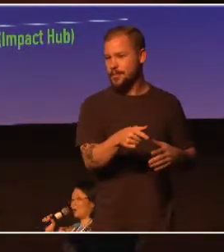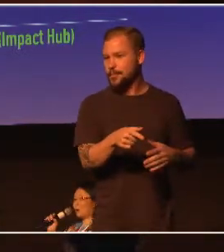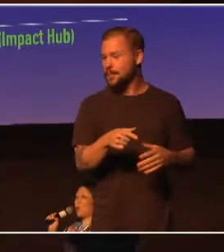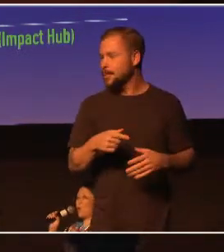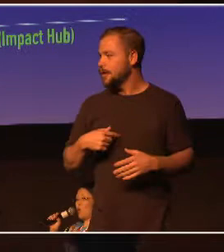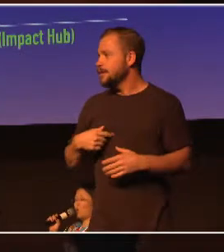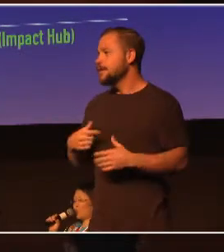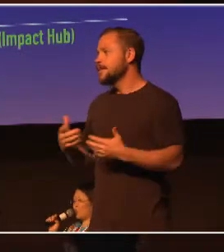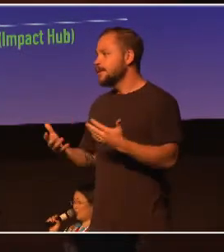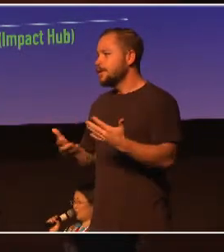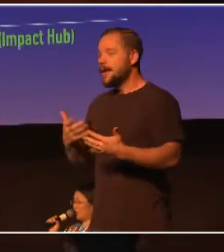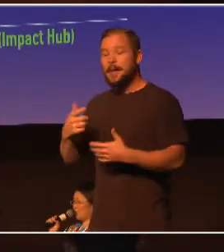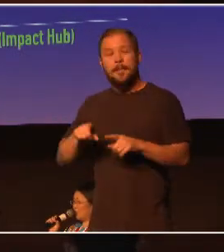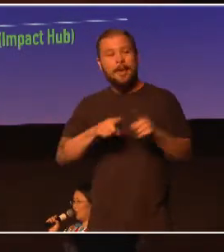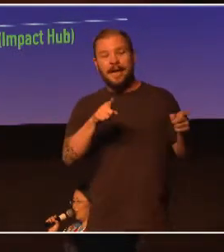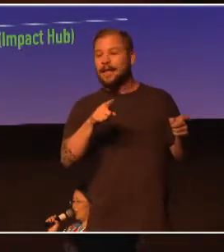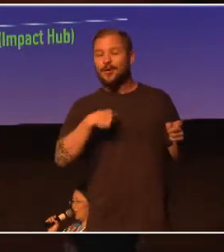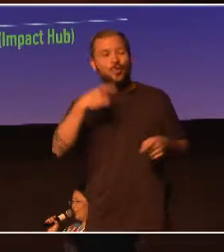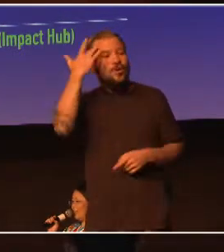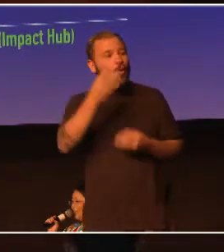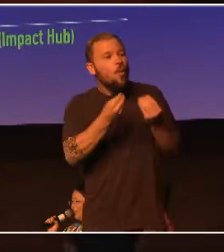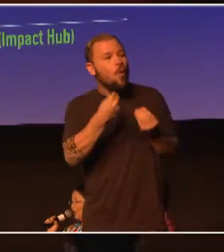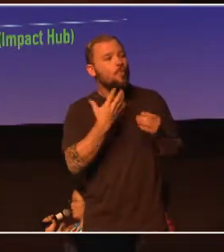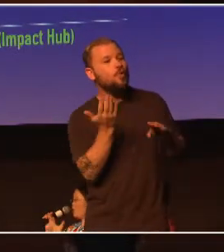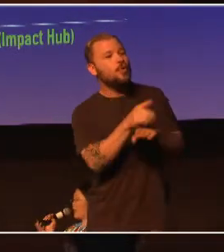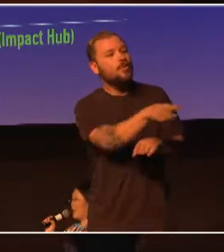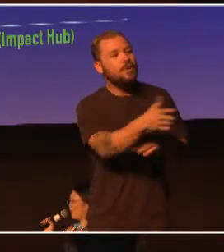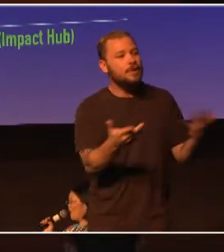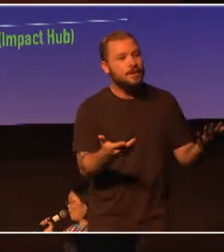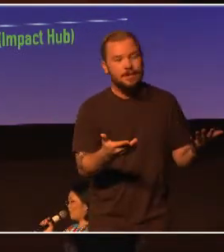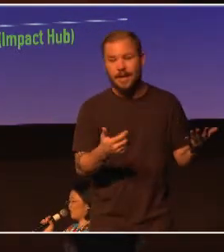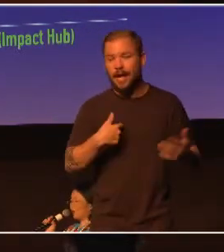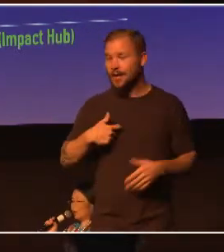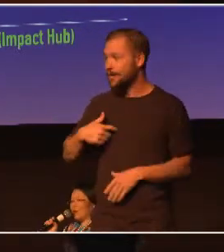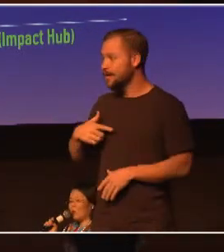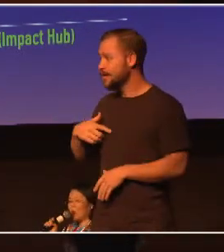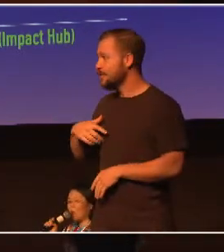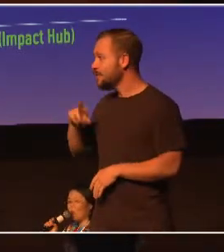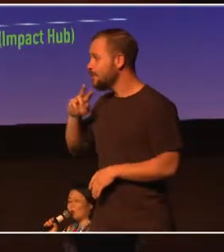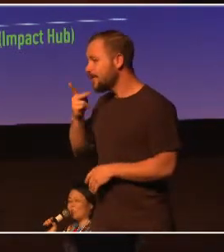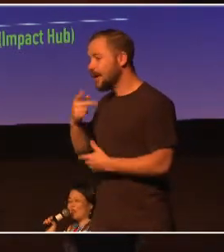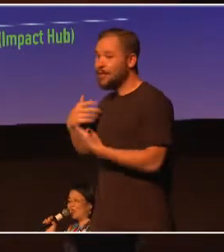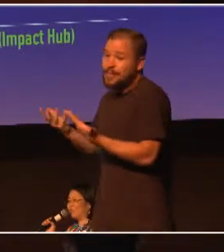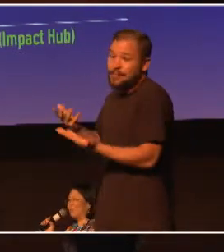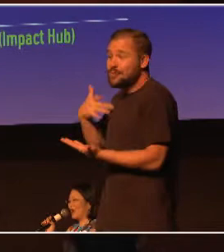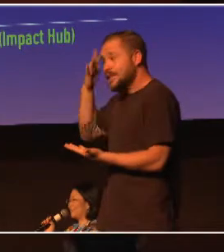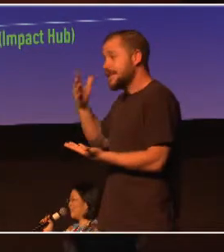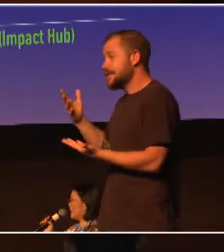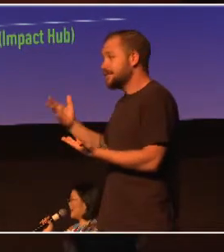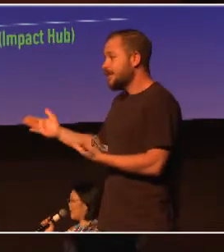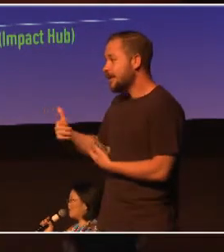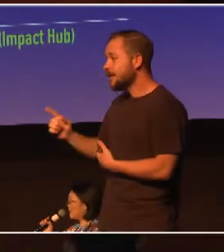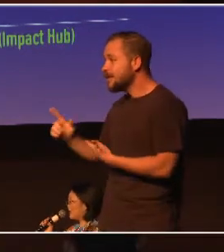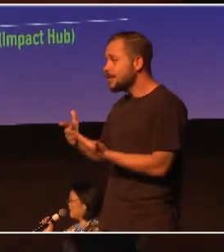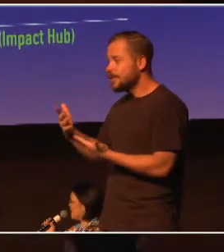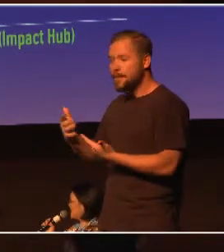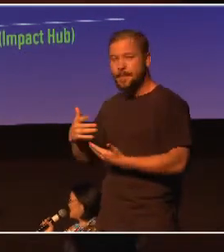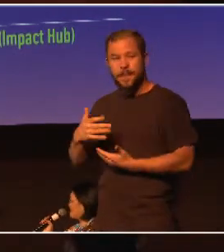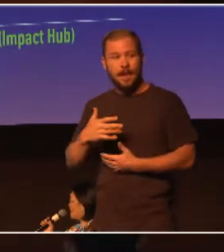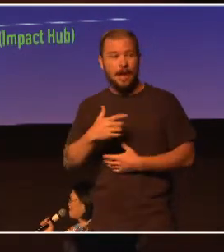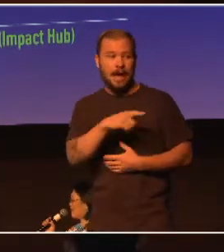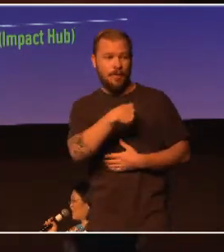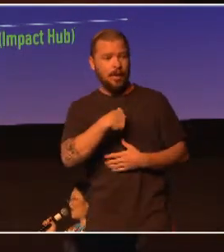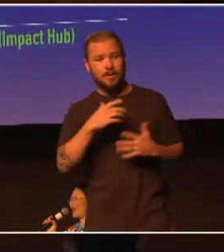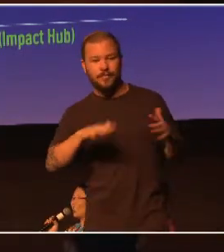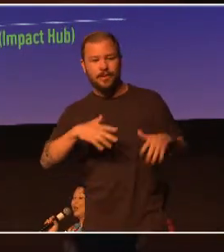mulheres, mas eu não sei como fazer isso. Mas se eu falar alguma coisa, se eu fizer alguma coisa que não é legal, você me avisa,